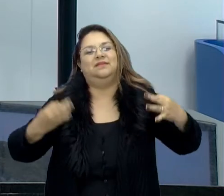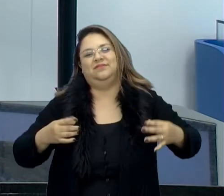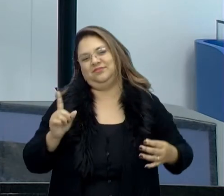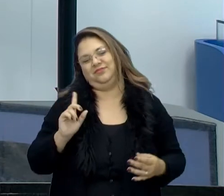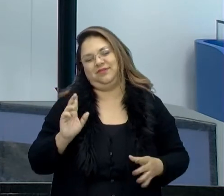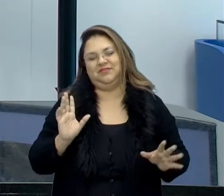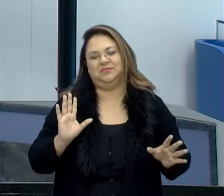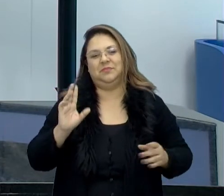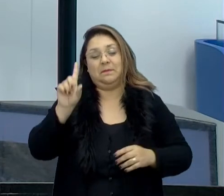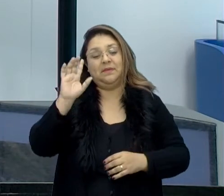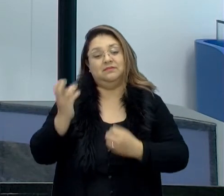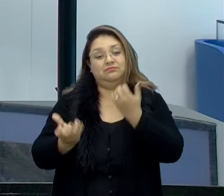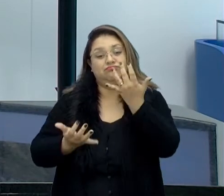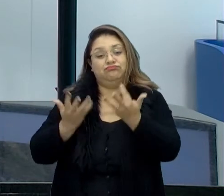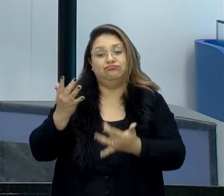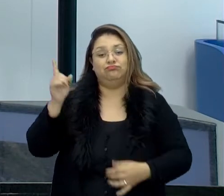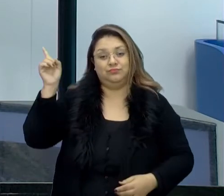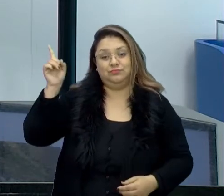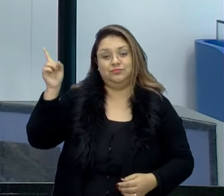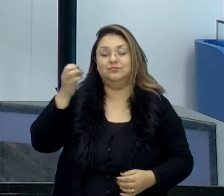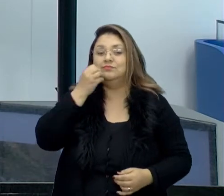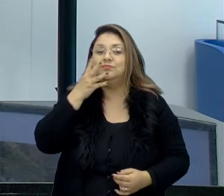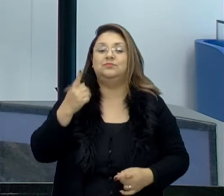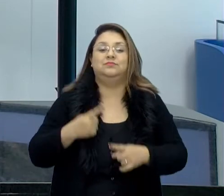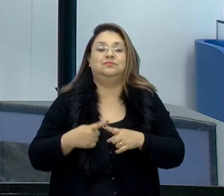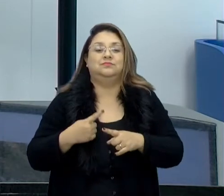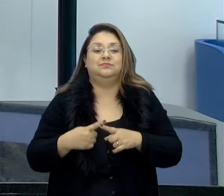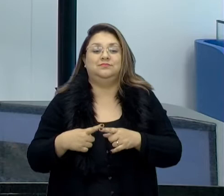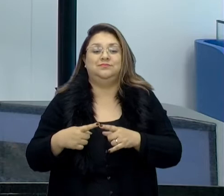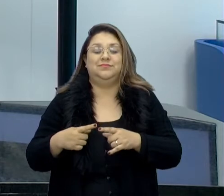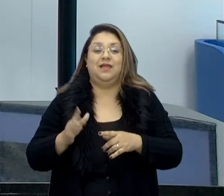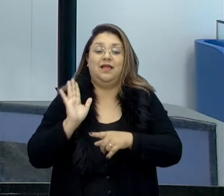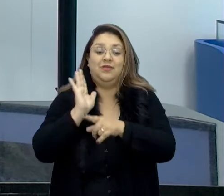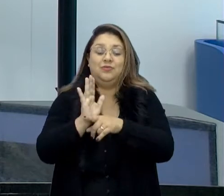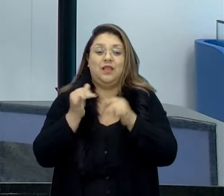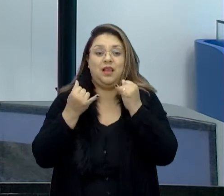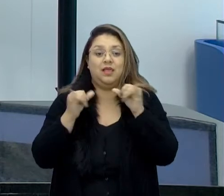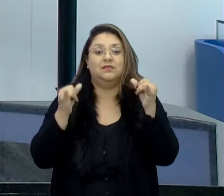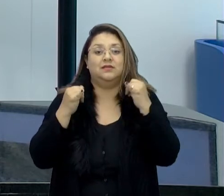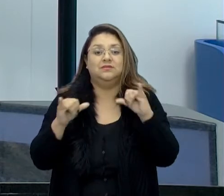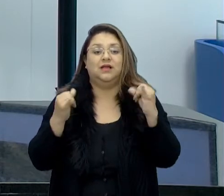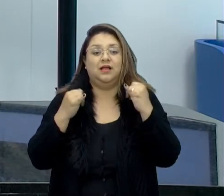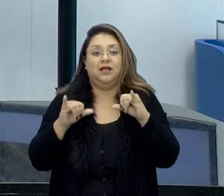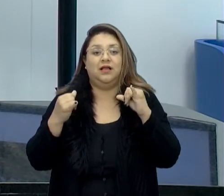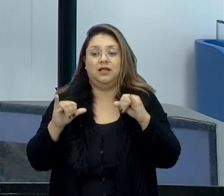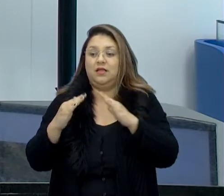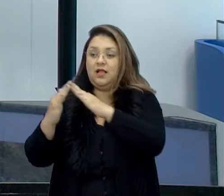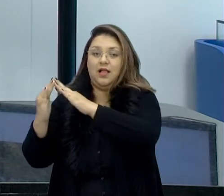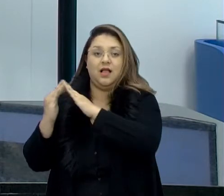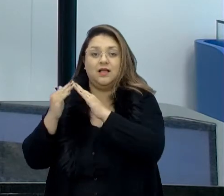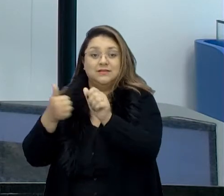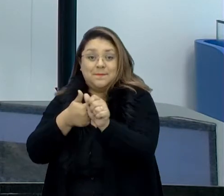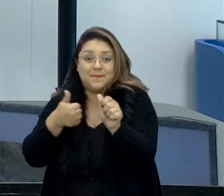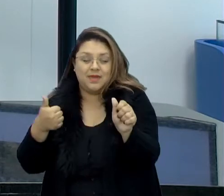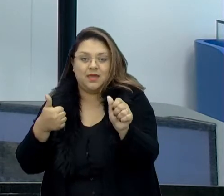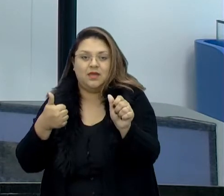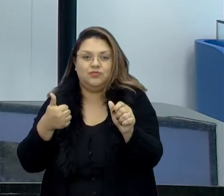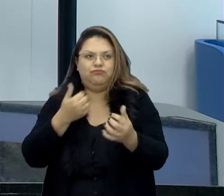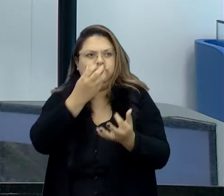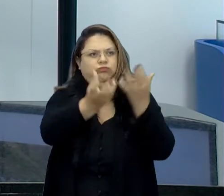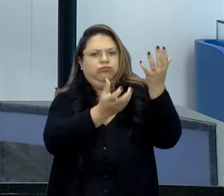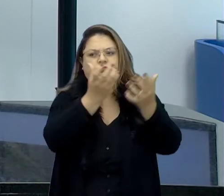de incineração como essa, moderna, é que ela produz eletricidade aí para a comunidade local, né, pela queima do